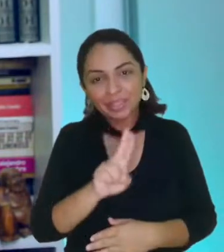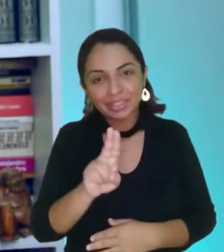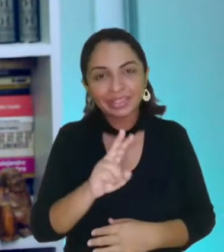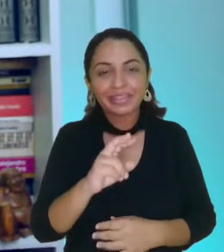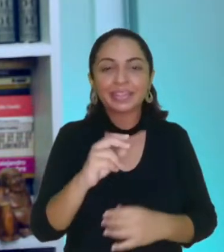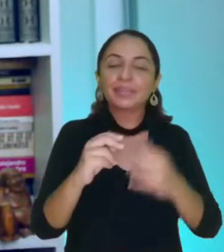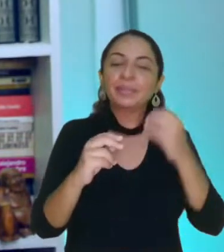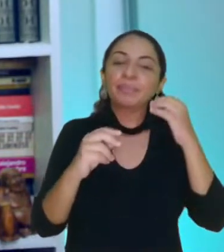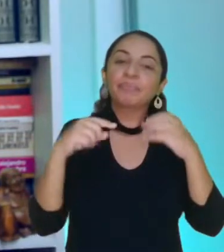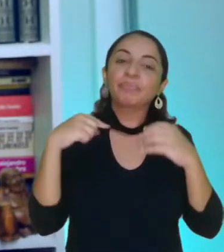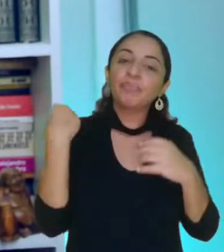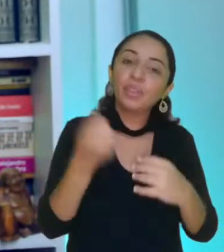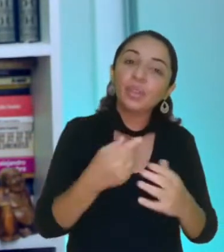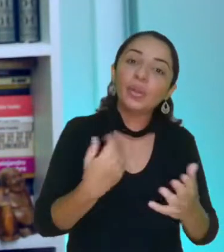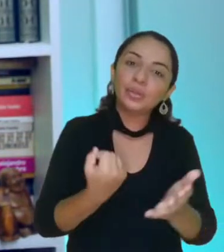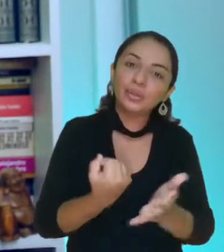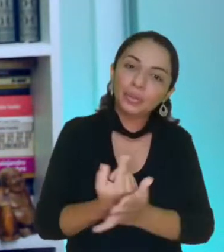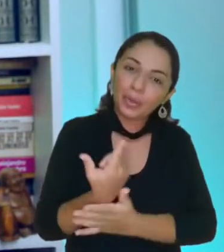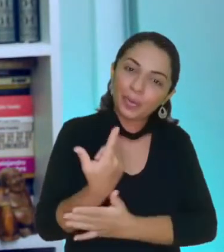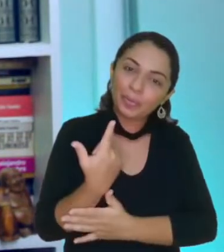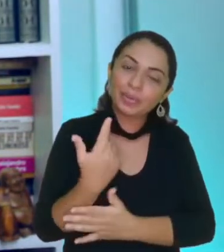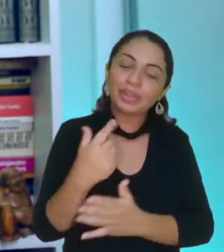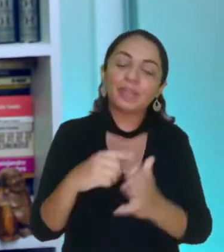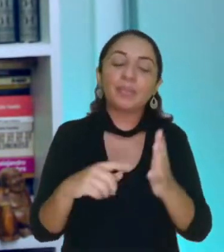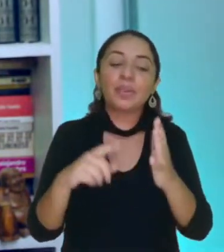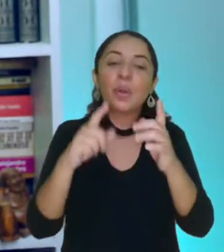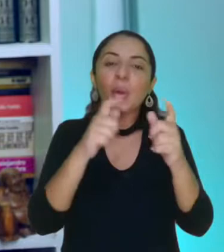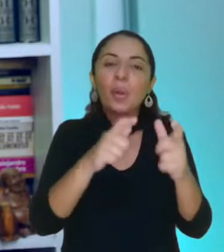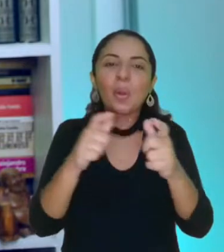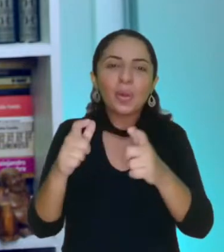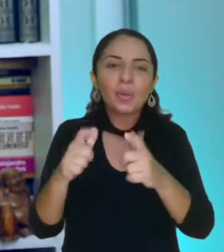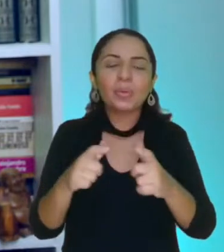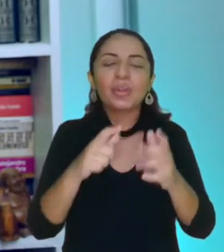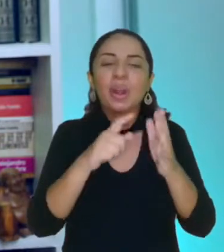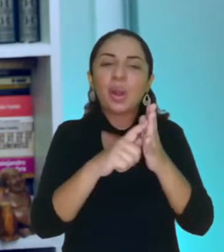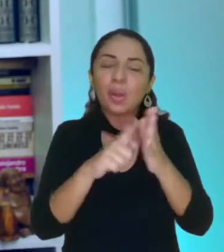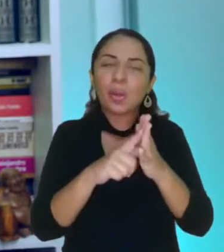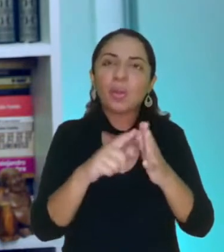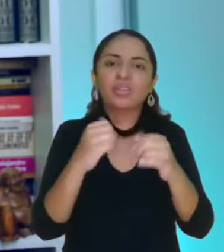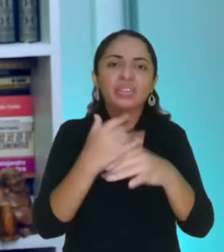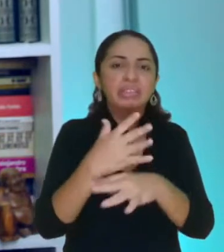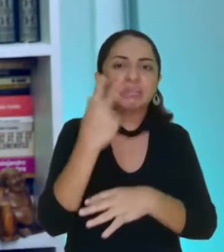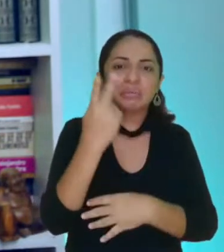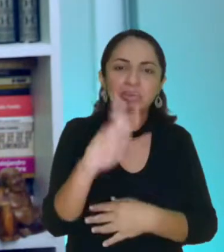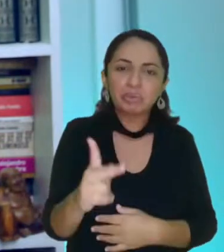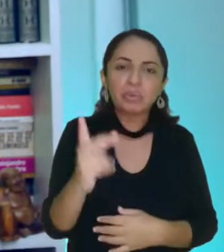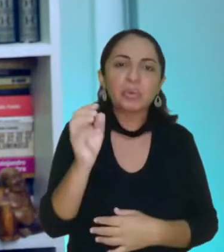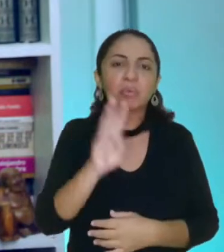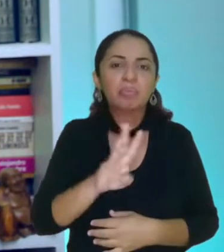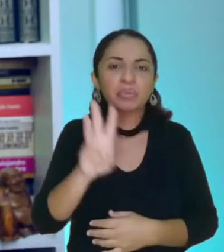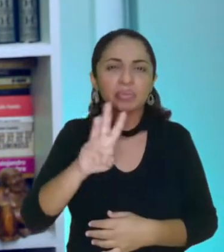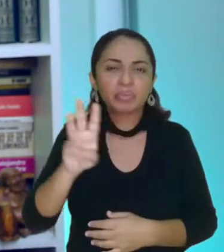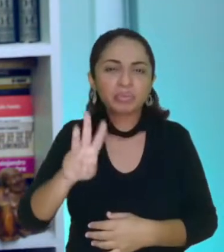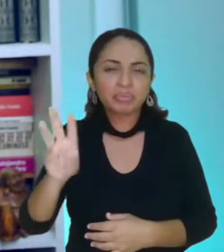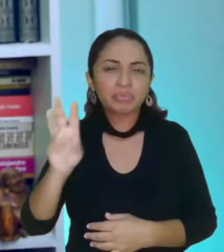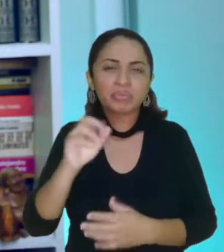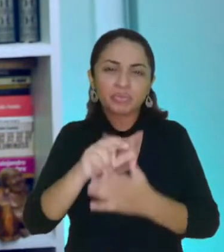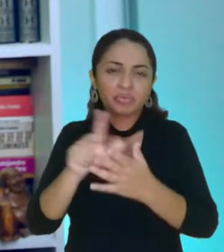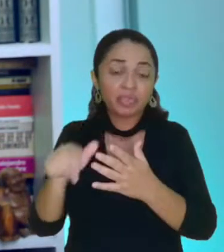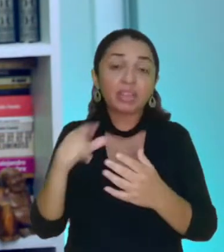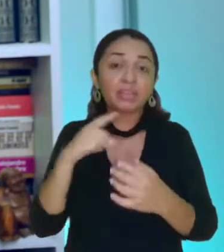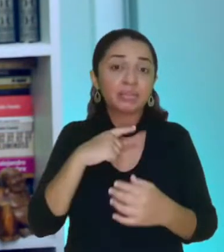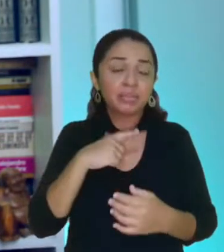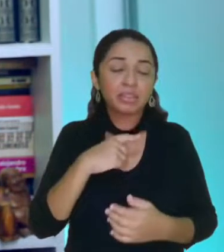nós comprarmos livros na estante virtual, sebos, a sua cidade, se tiver. É sempre muito importante e eu